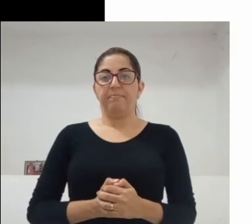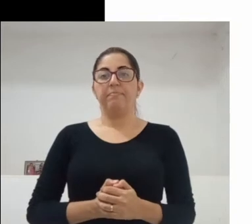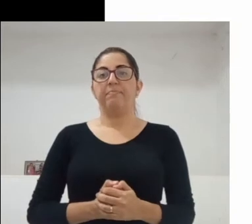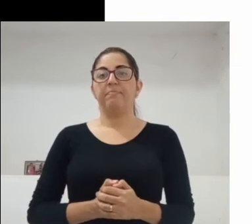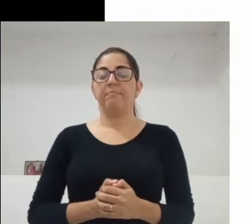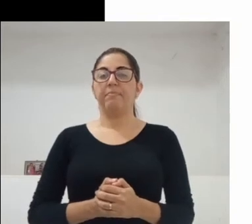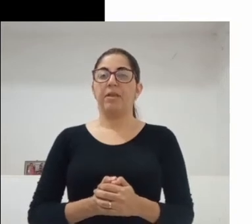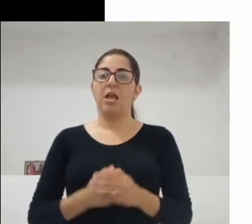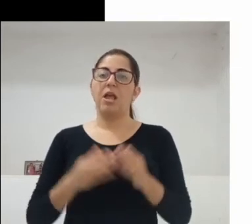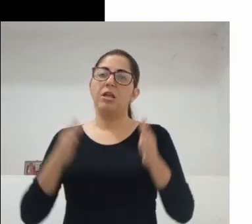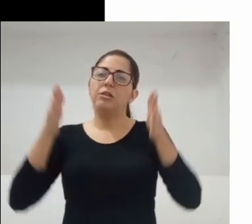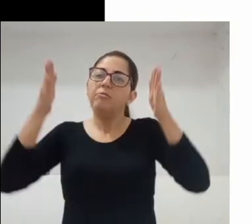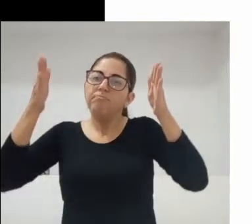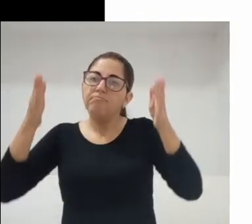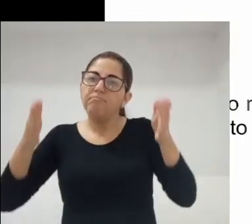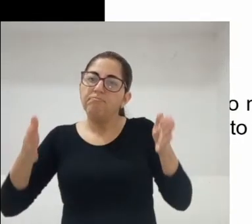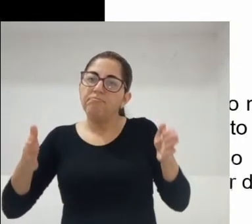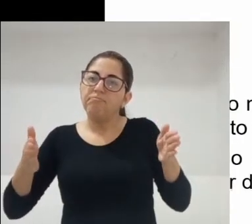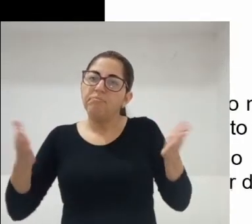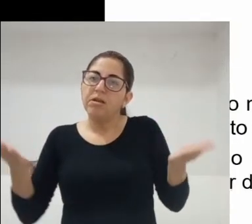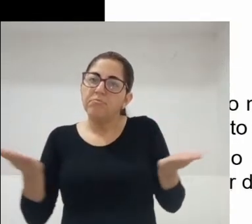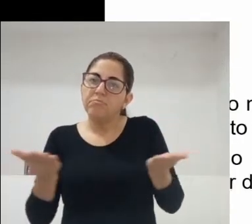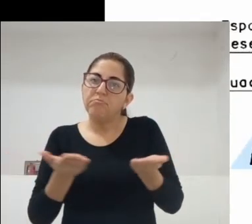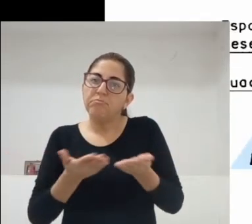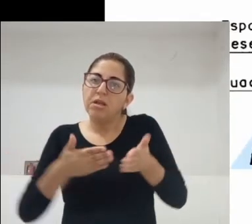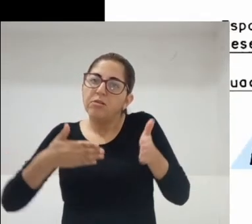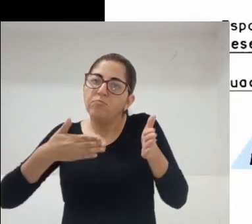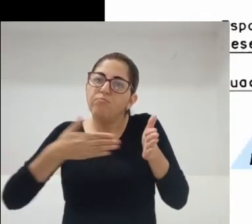certo? Então vamos lá.